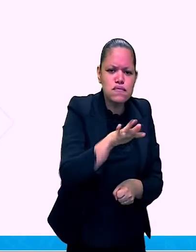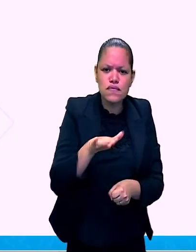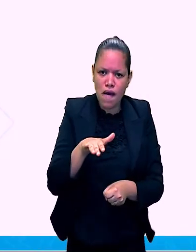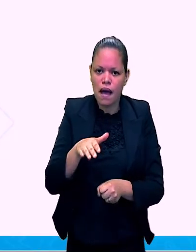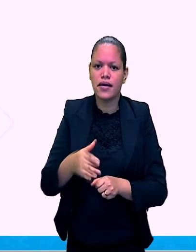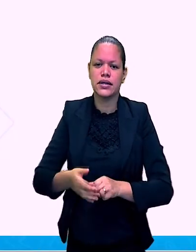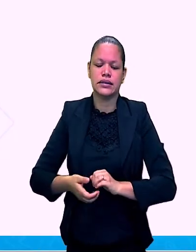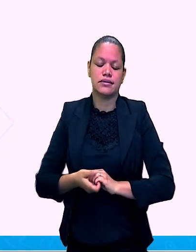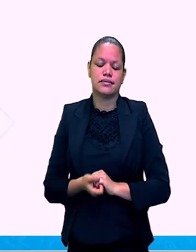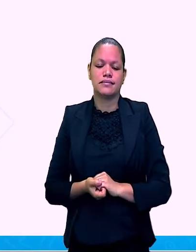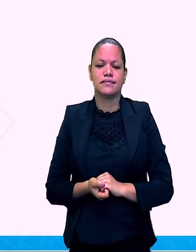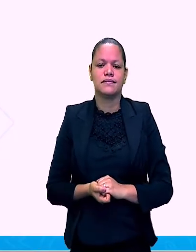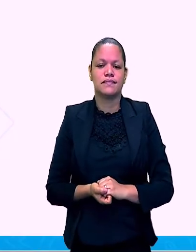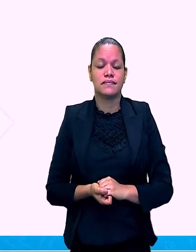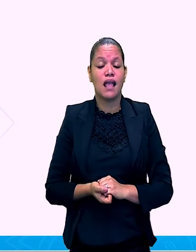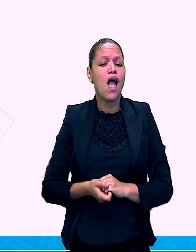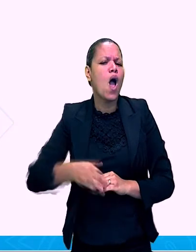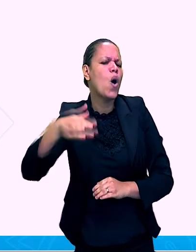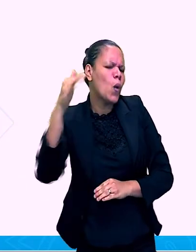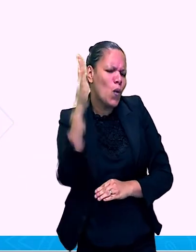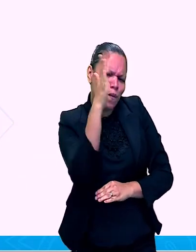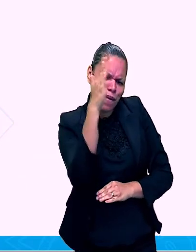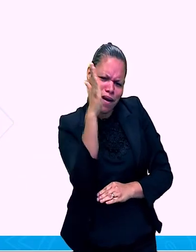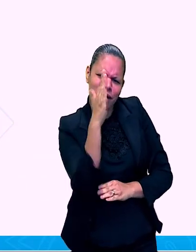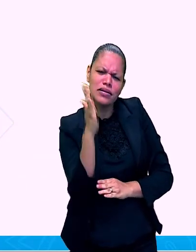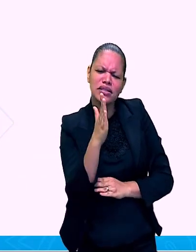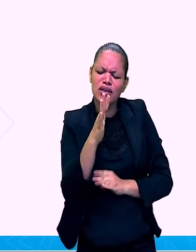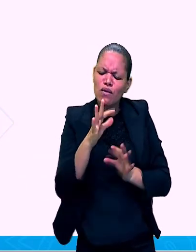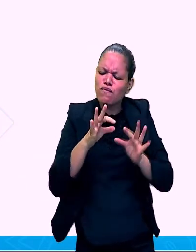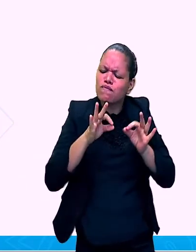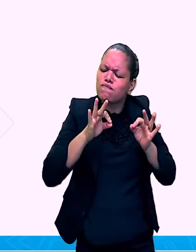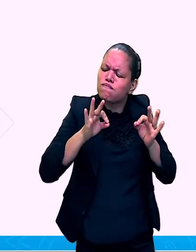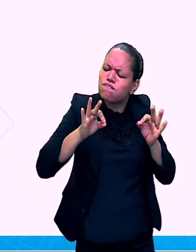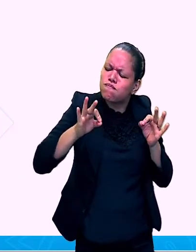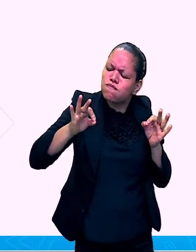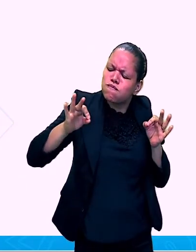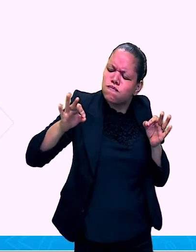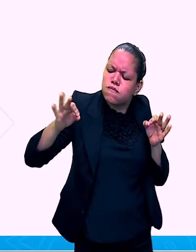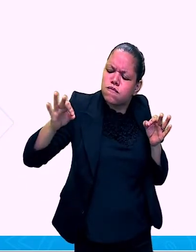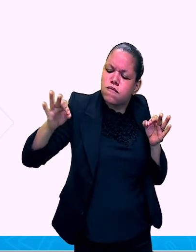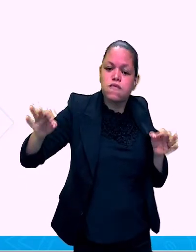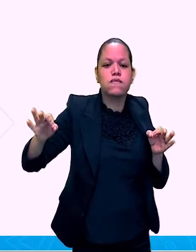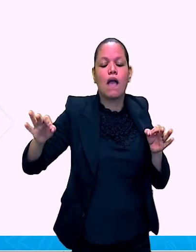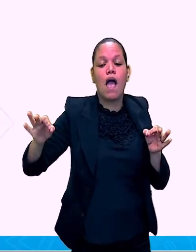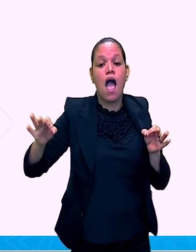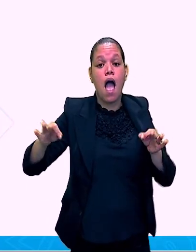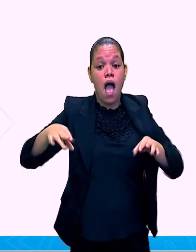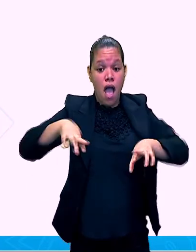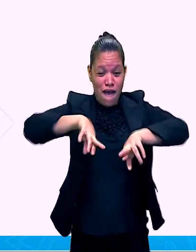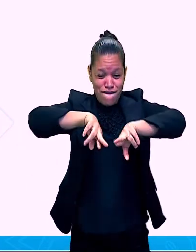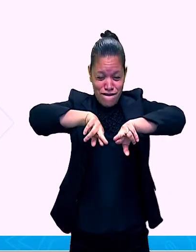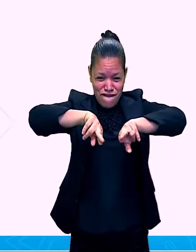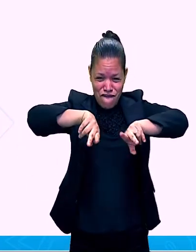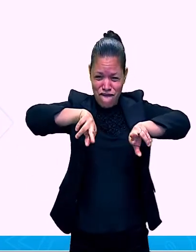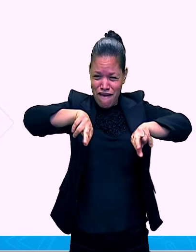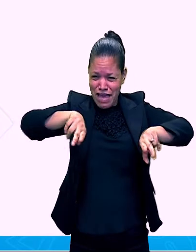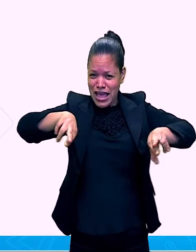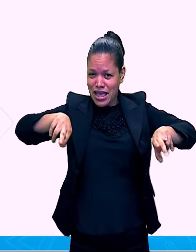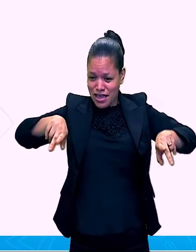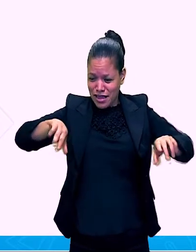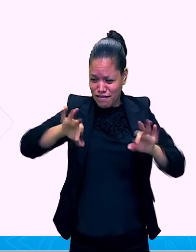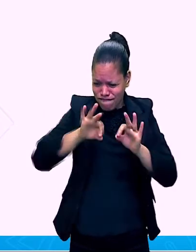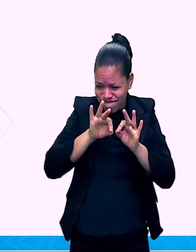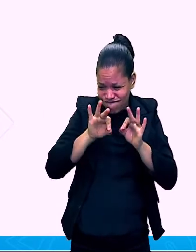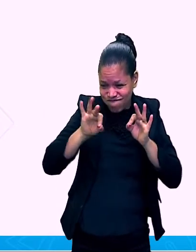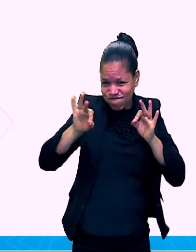uma grande extensão territorial, ele é muito grande. As diferenças, as distâncias entre os